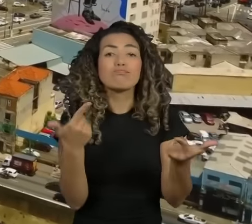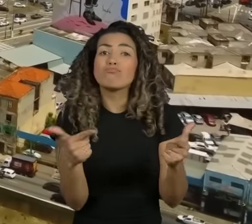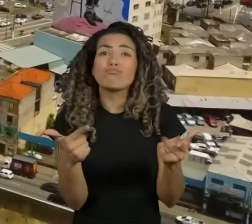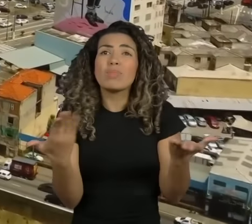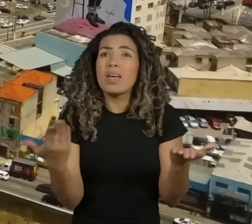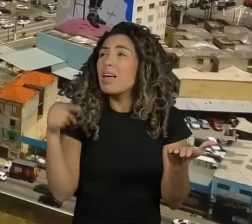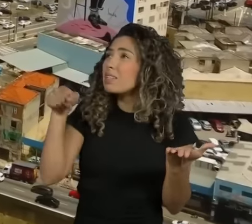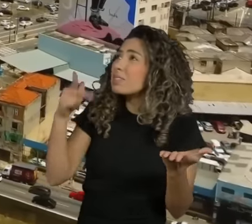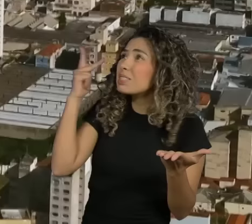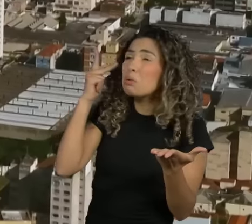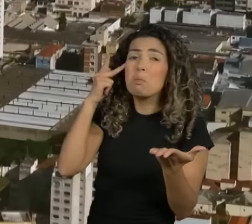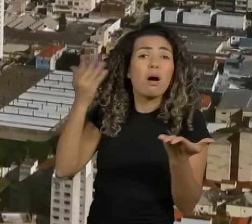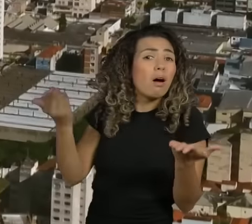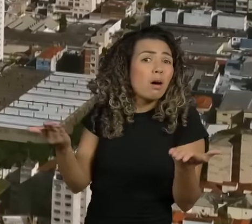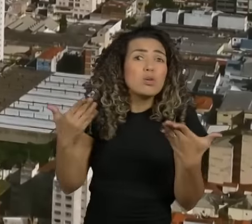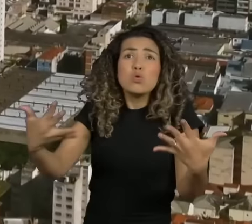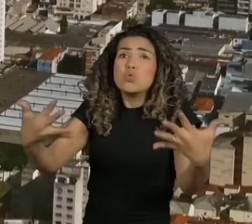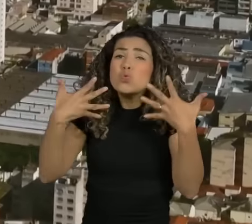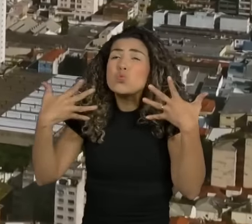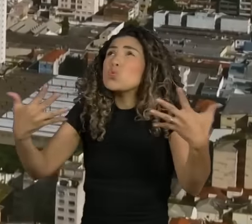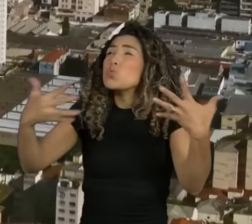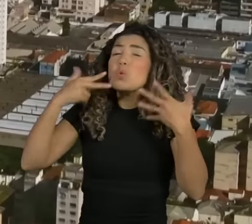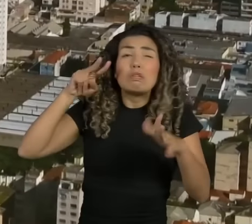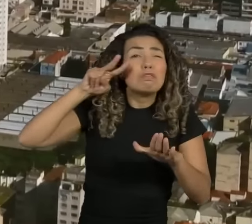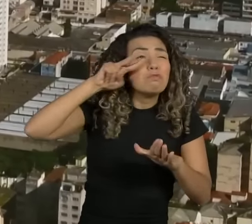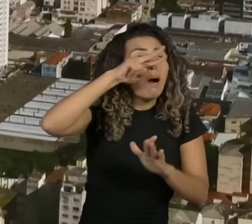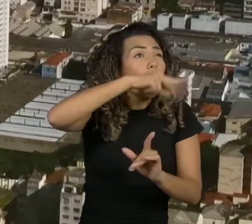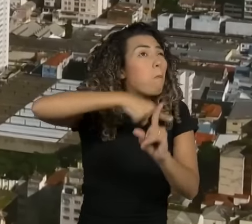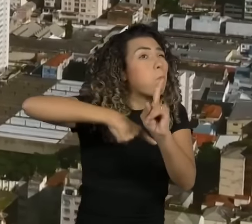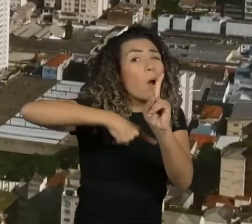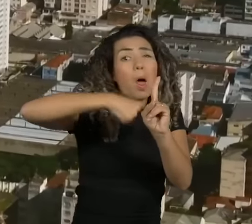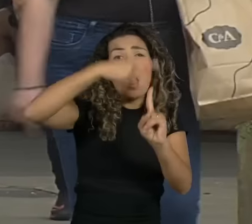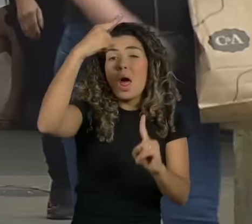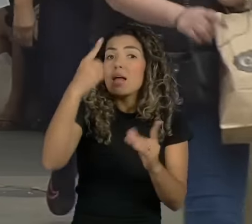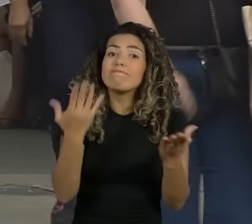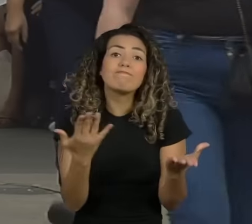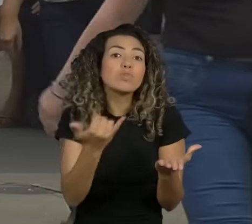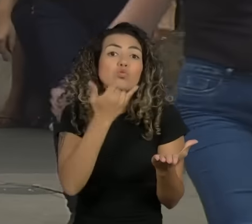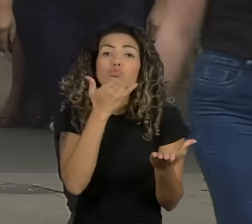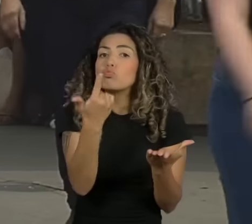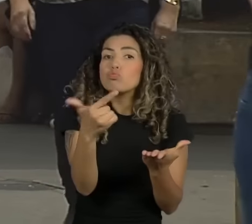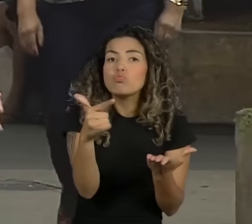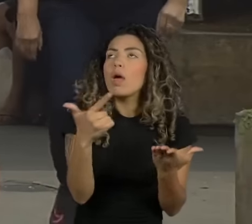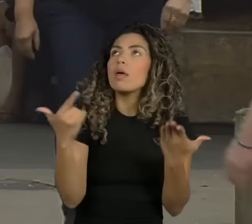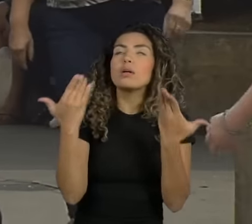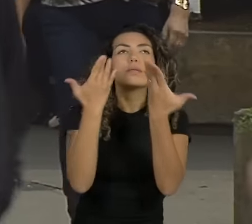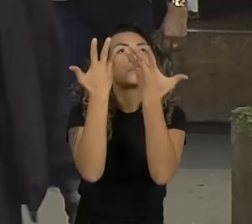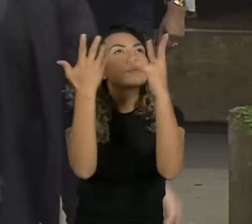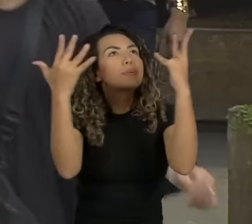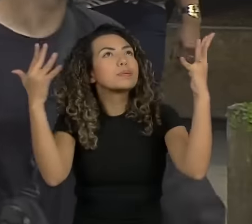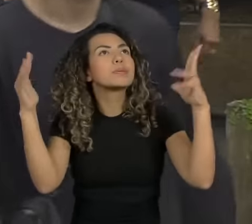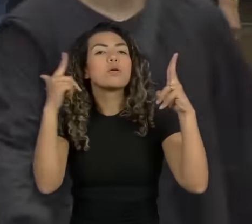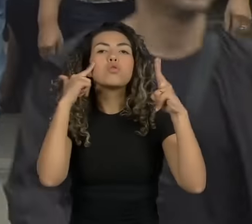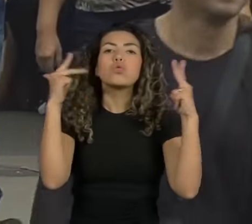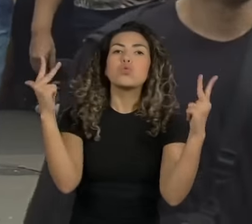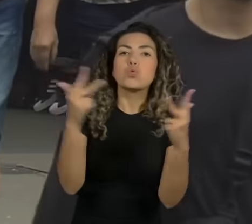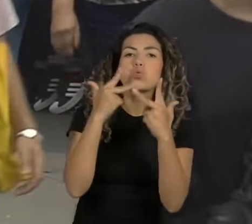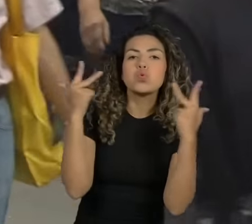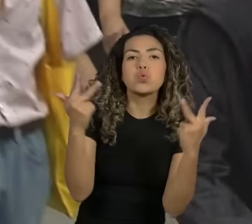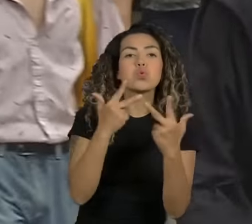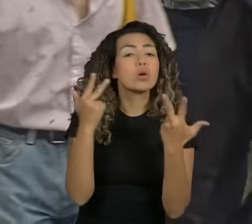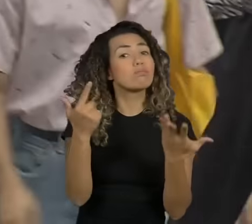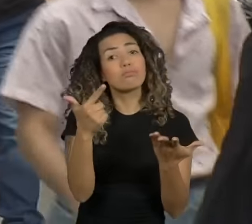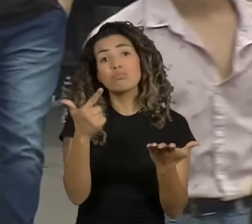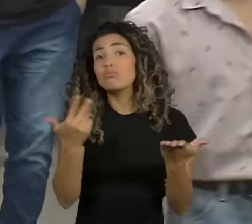sente mais as temperaturas extremas por não estar preparado. Em termos de mitigação, é melhorar